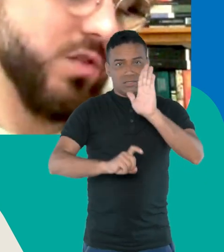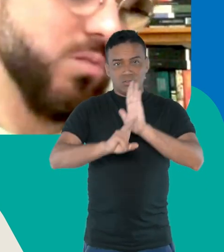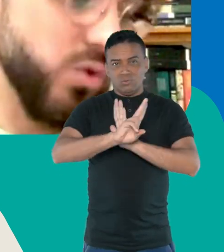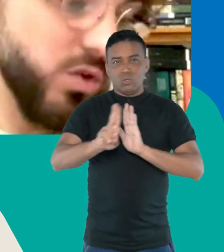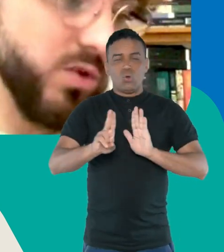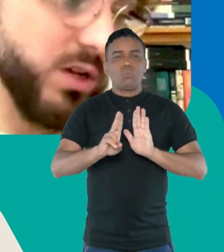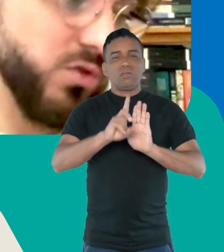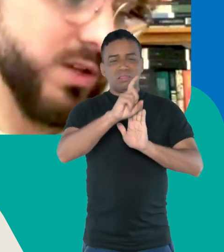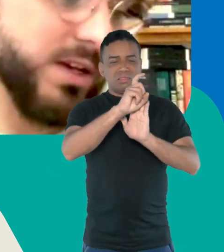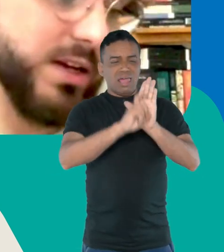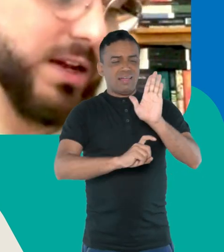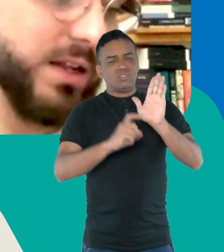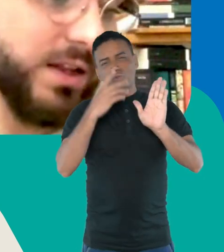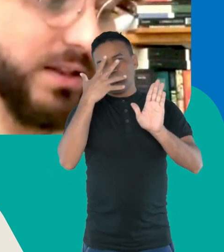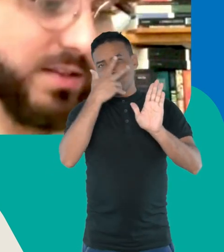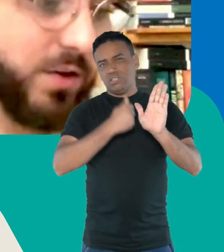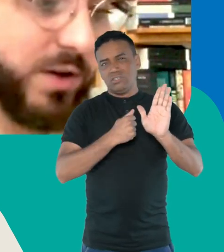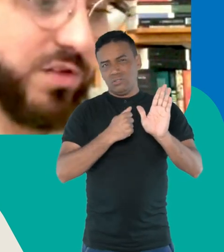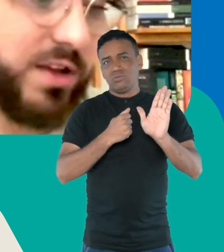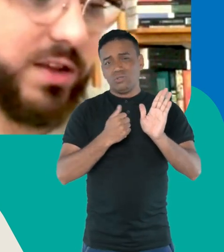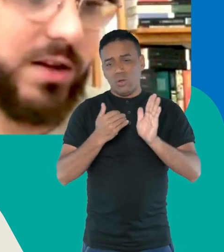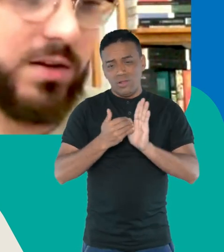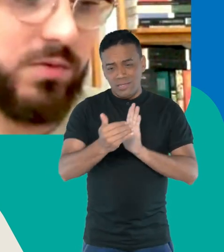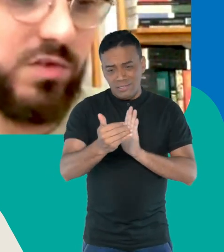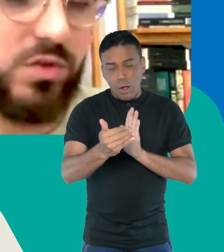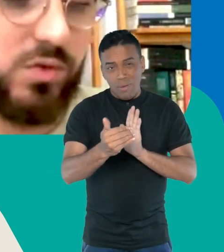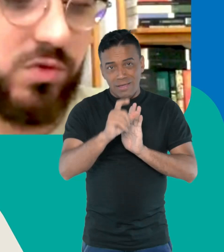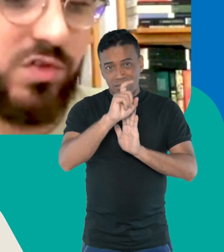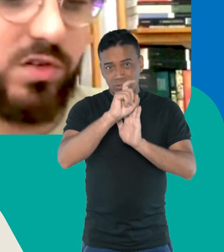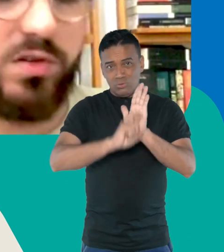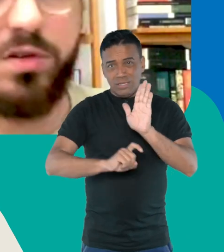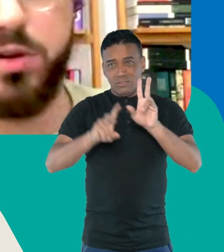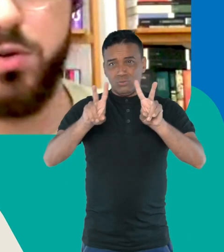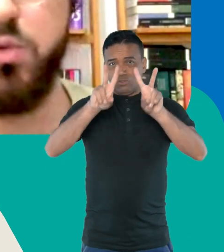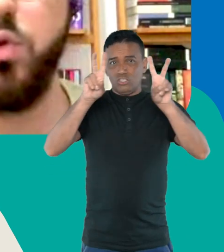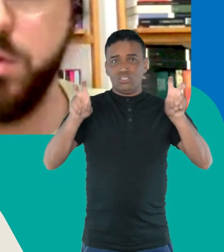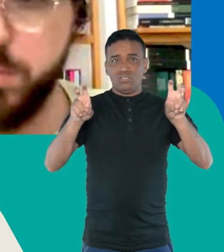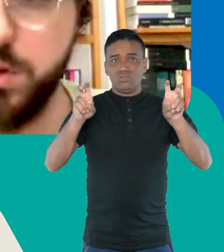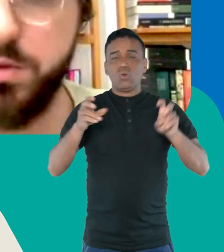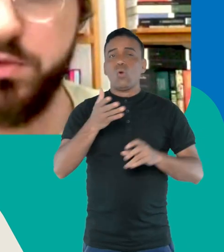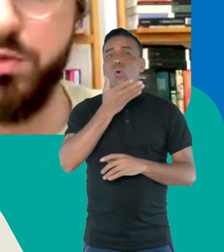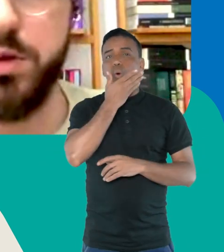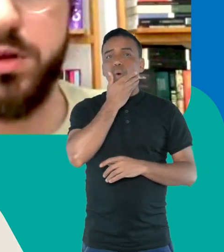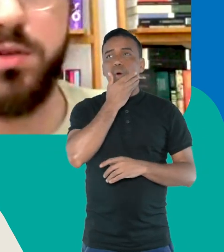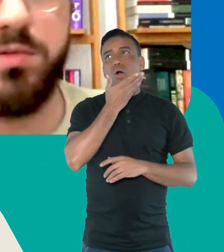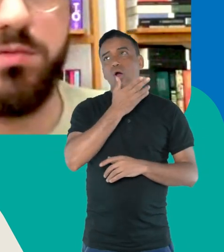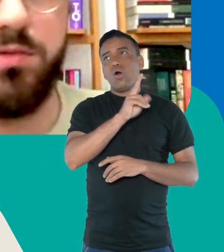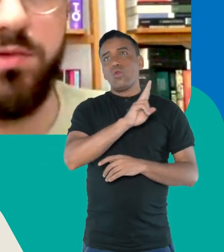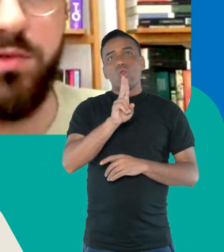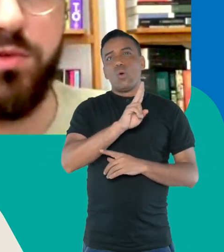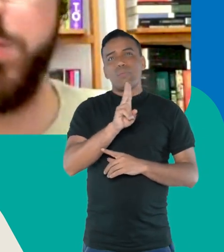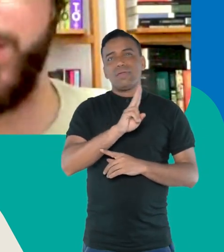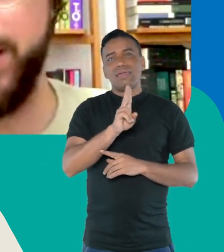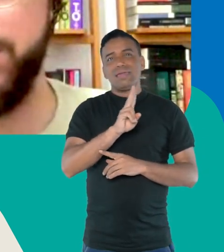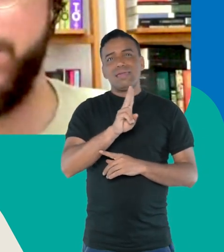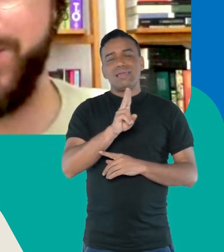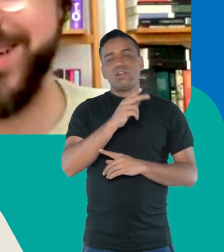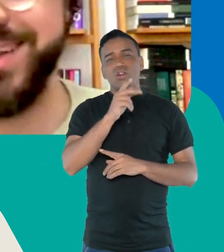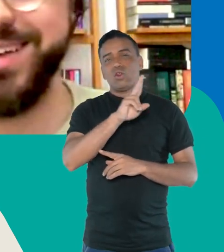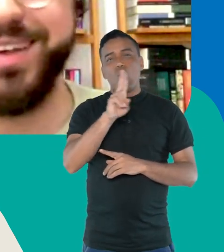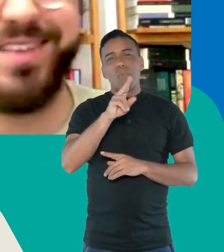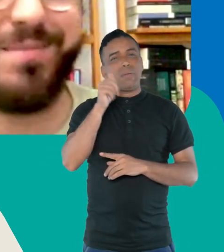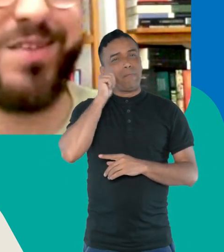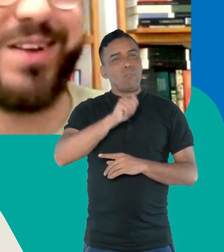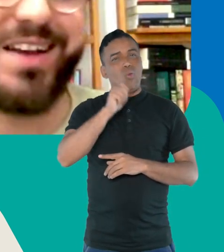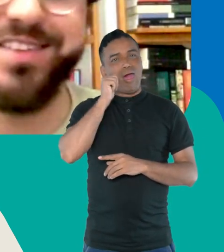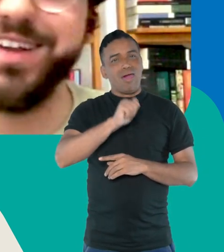É um texto muito bonito e que ele inicialmente teria o título de um nome mesmo de uma mulher, só